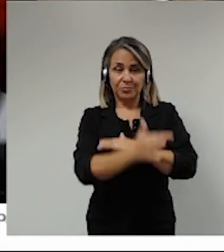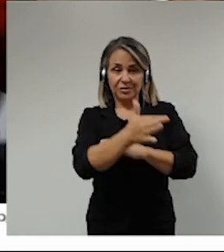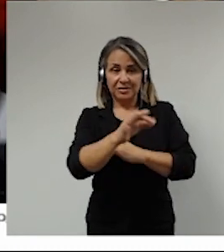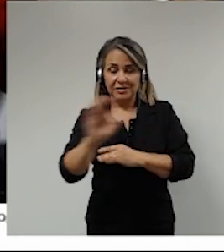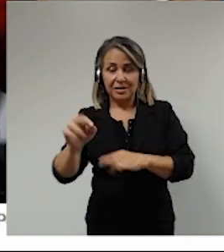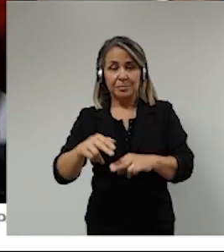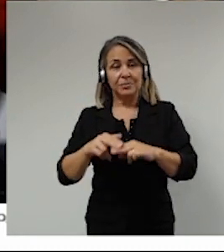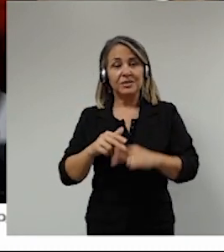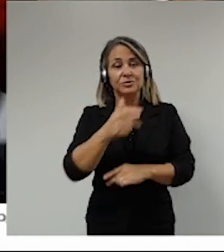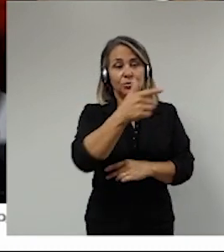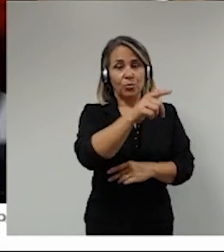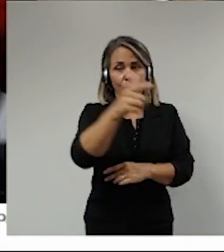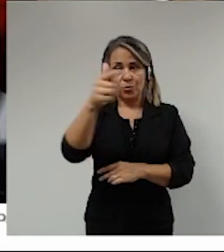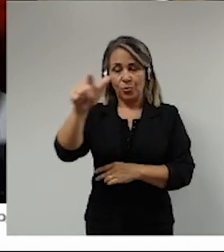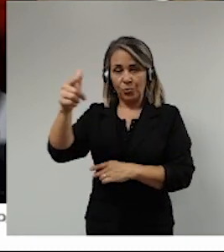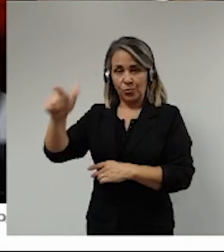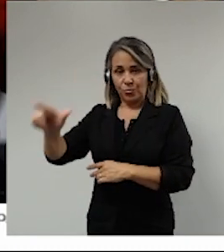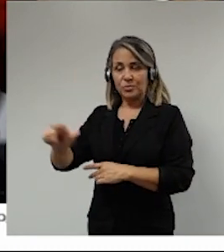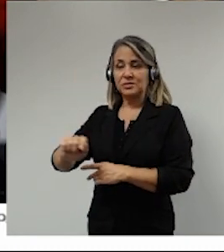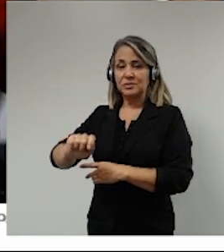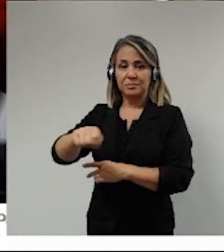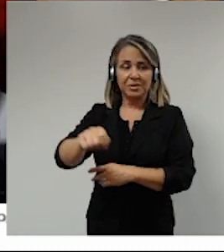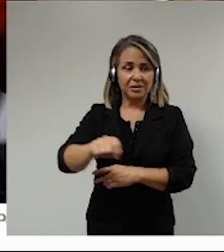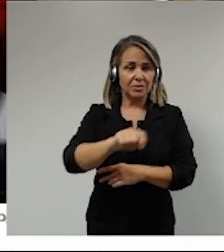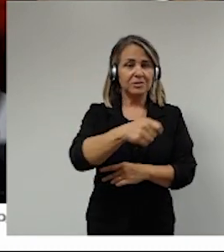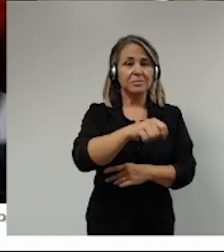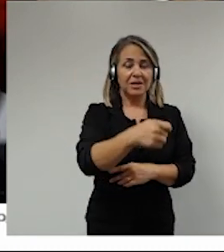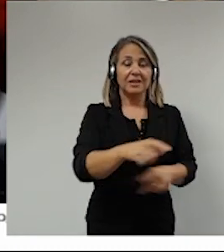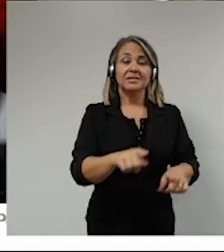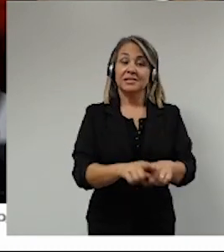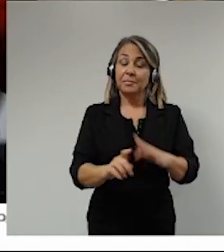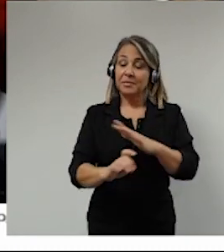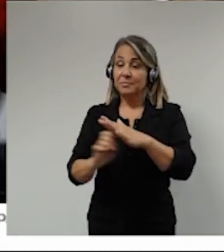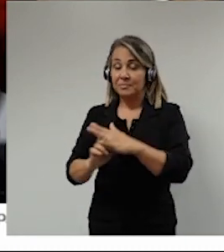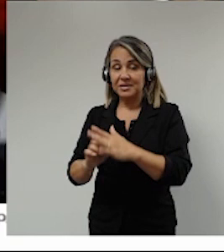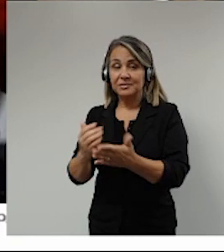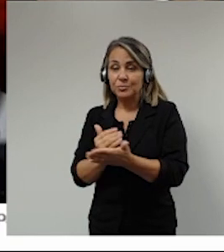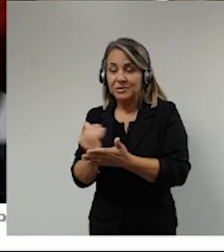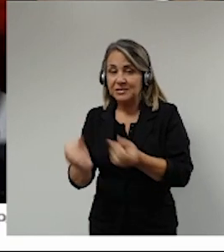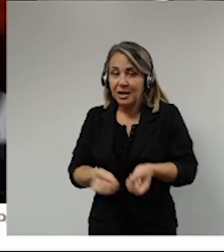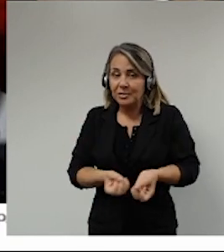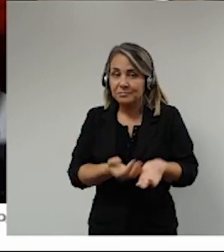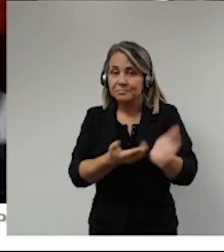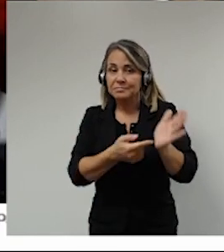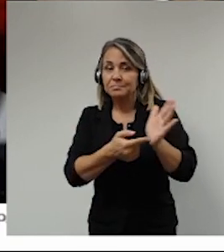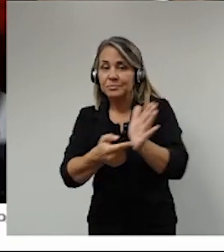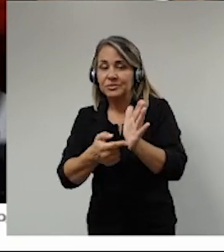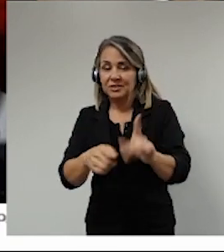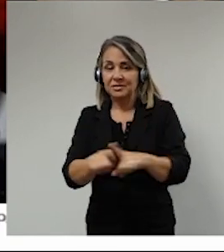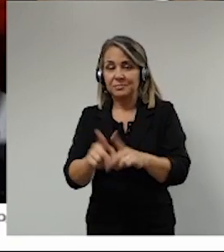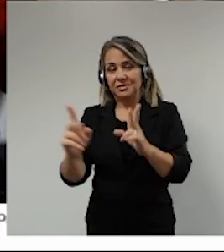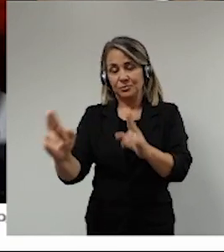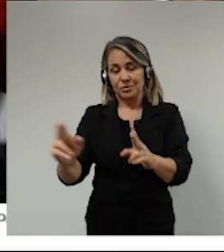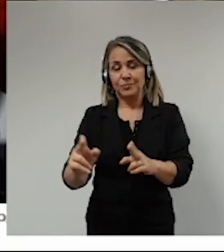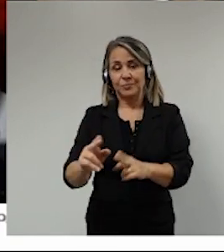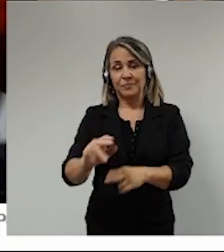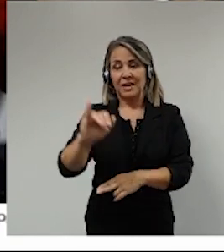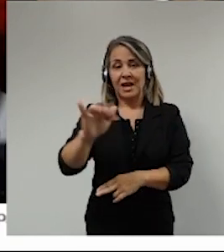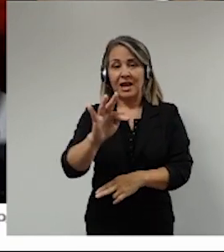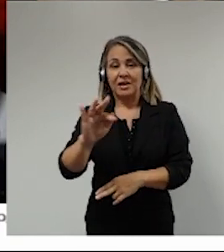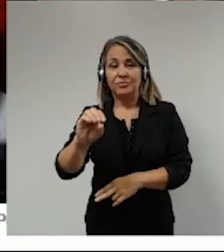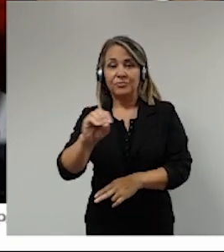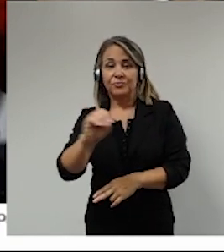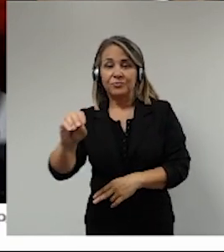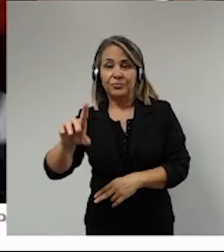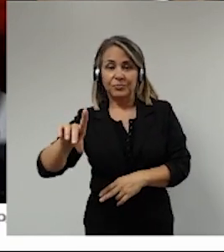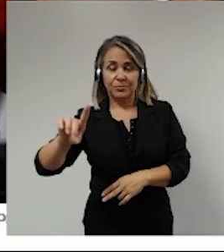a ele, outras marcas como PicPay e Ame também apareceram nesse ranking. O iFood foi